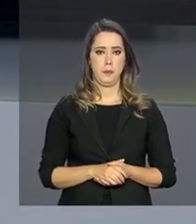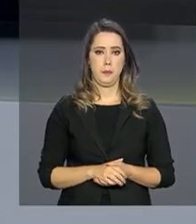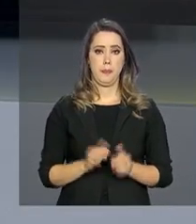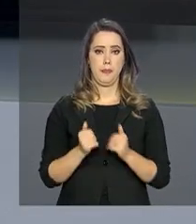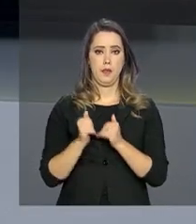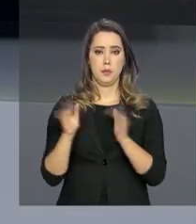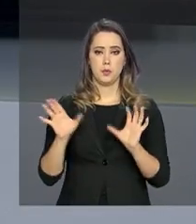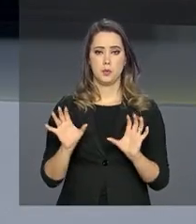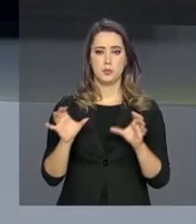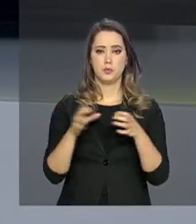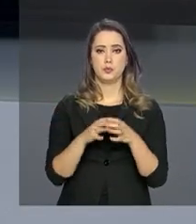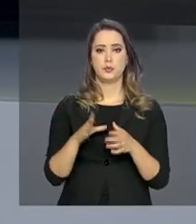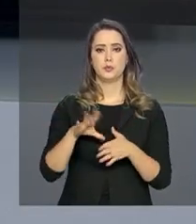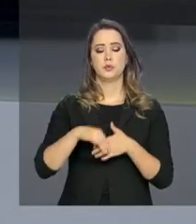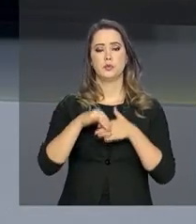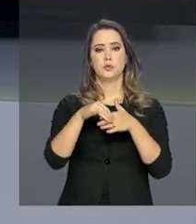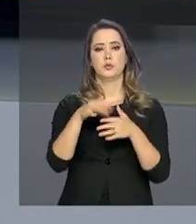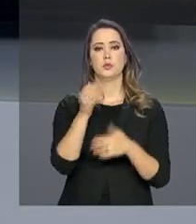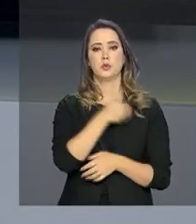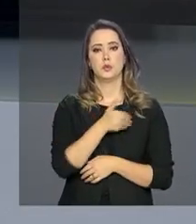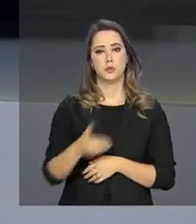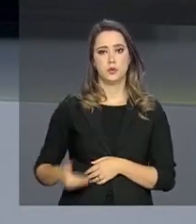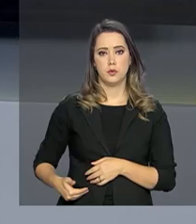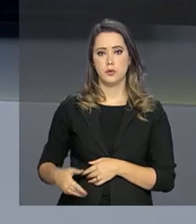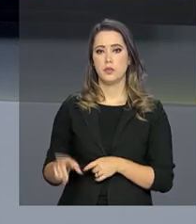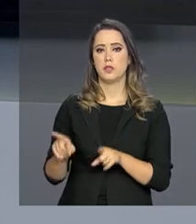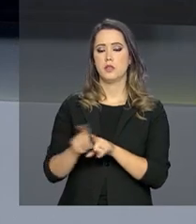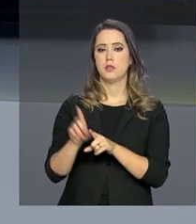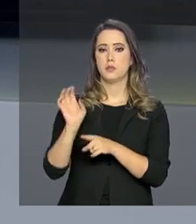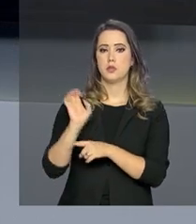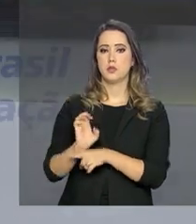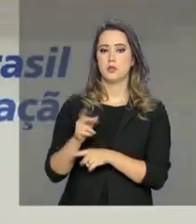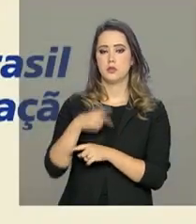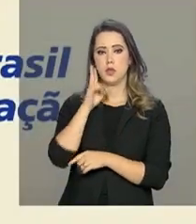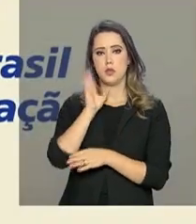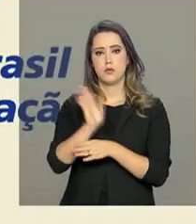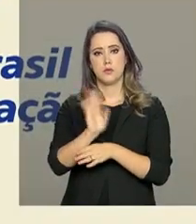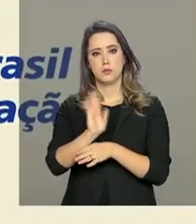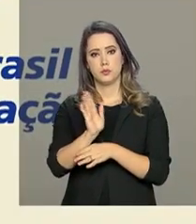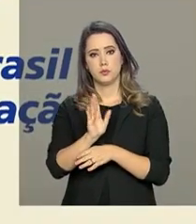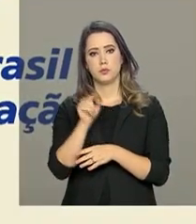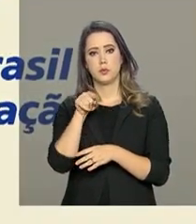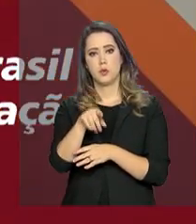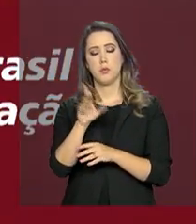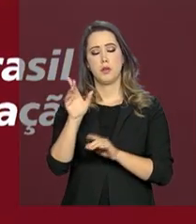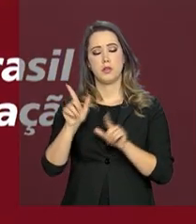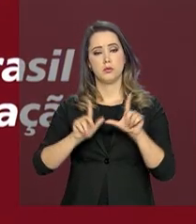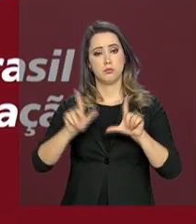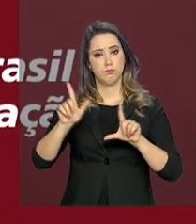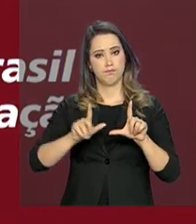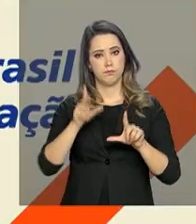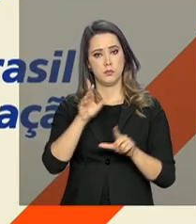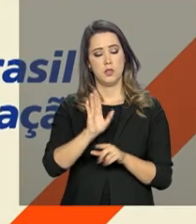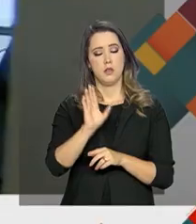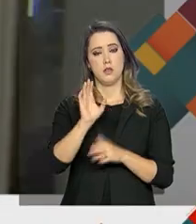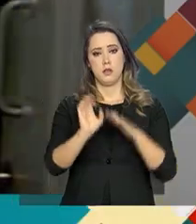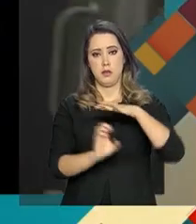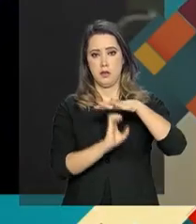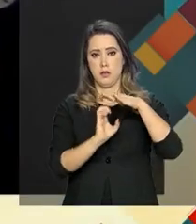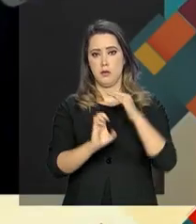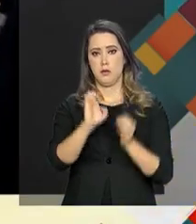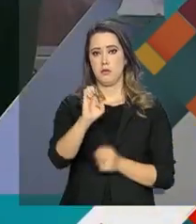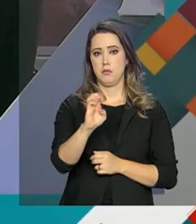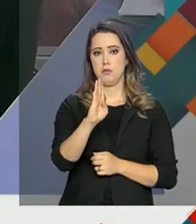da cúpula os chefes de estado e de governo assistirão a um vídeo promocional da empresa brasil de comunicação que está